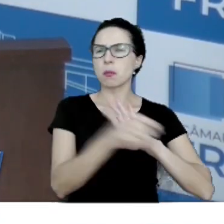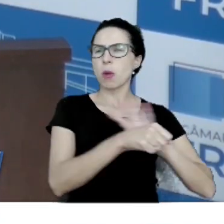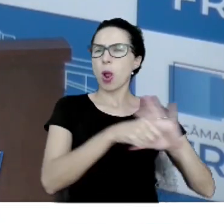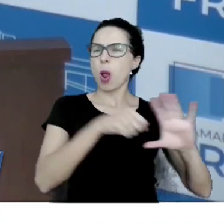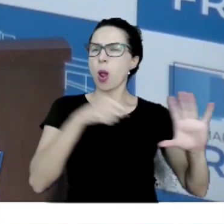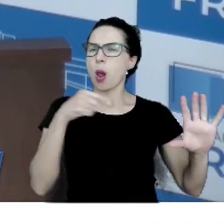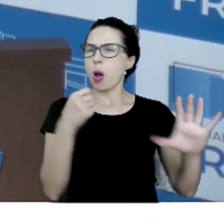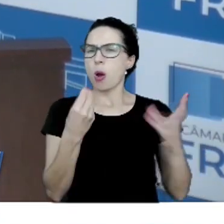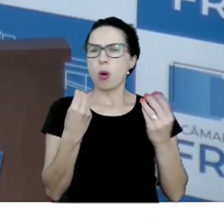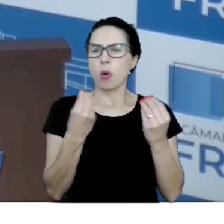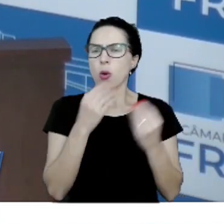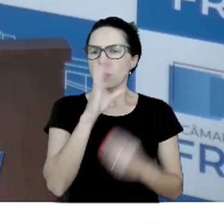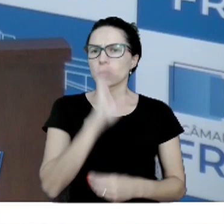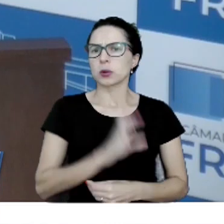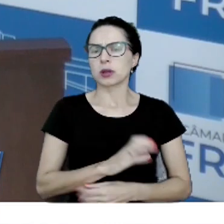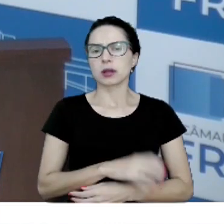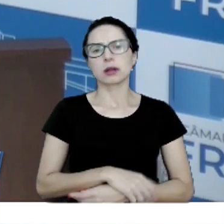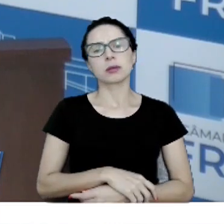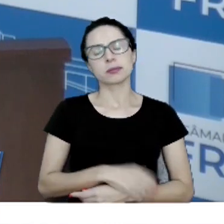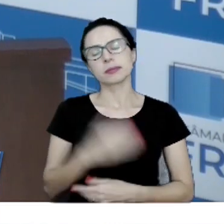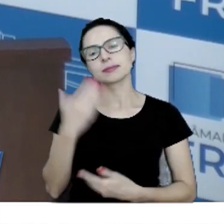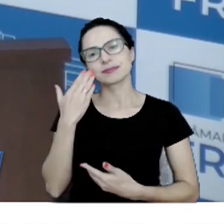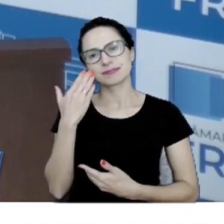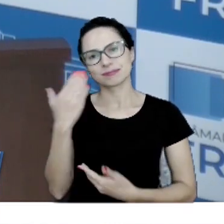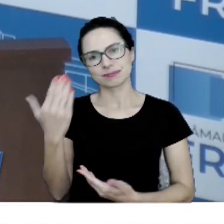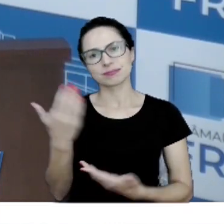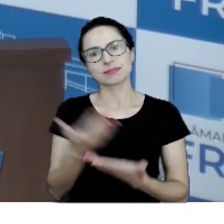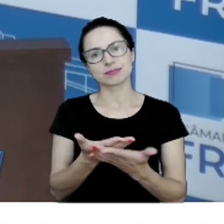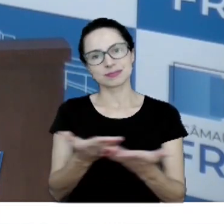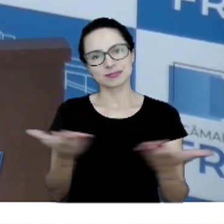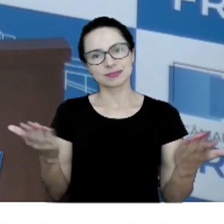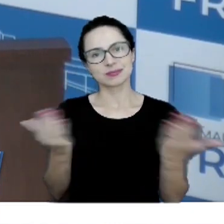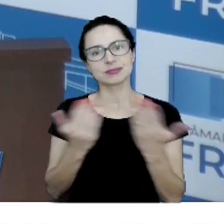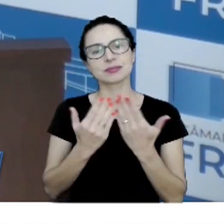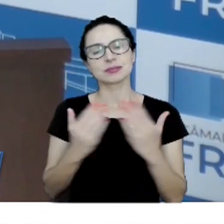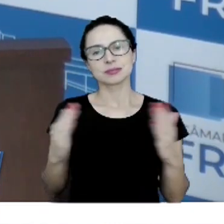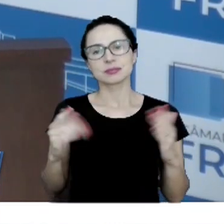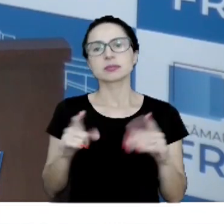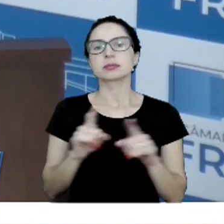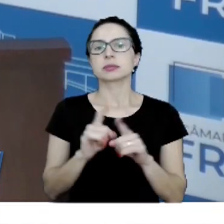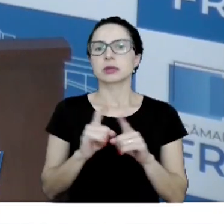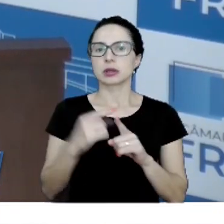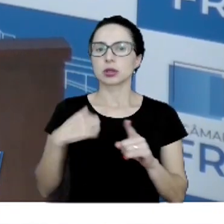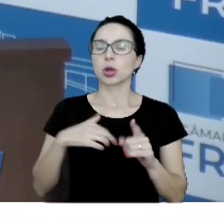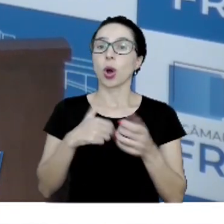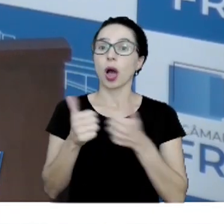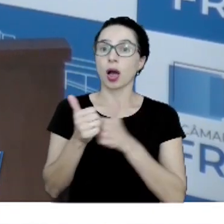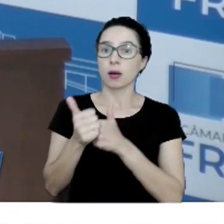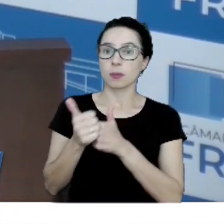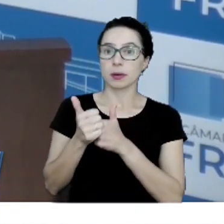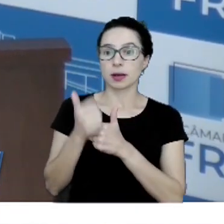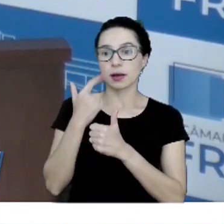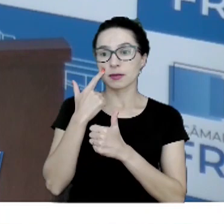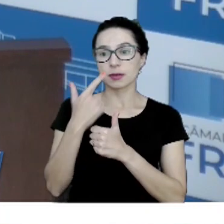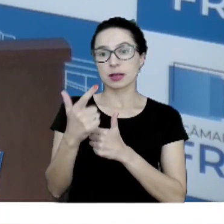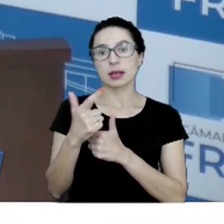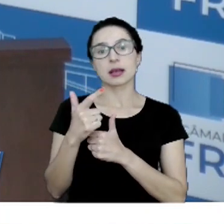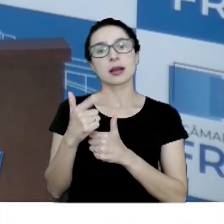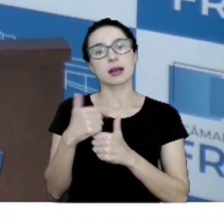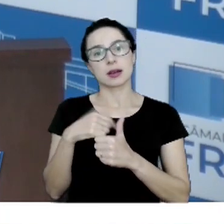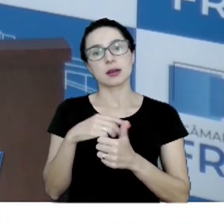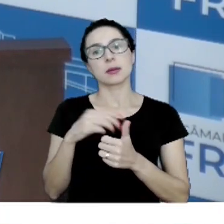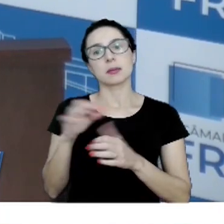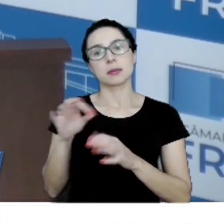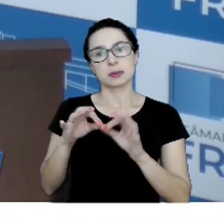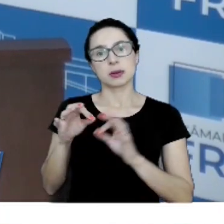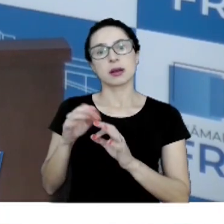gratuita um cidadão. Então, quero agradecer o espaço. Nós também vamos estar acompanhando, estamos mandando essa nota que vocês